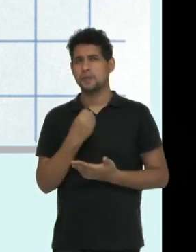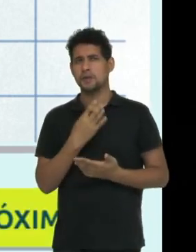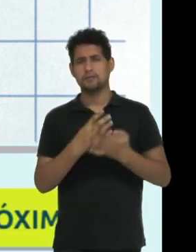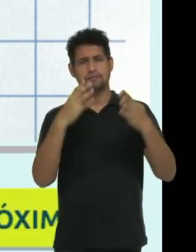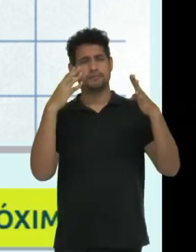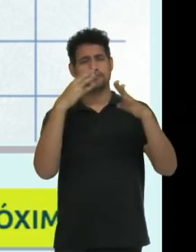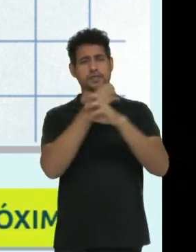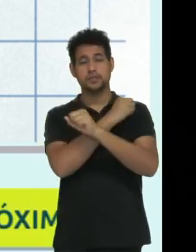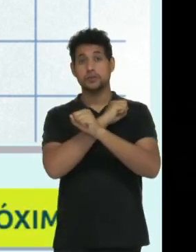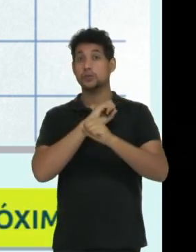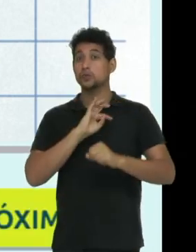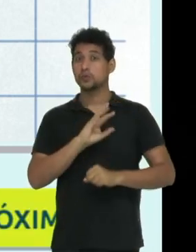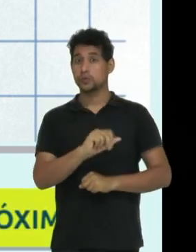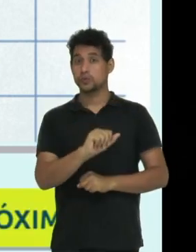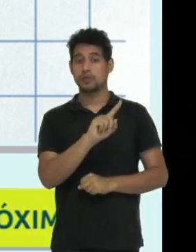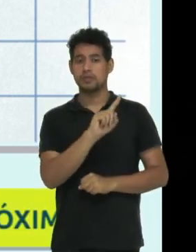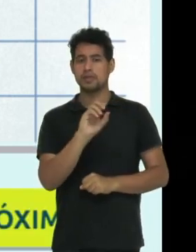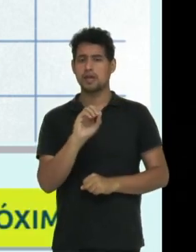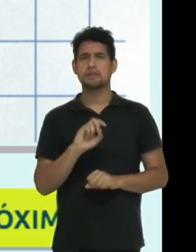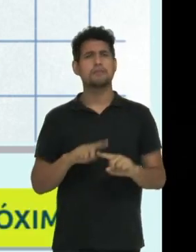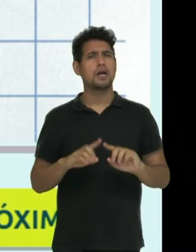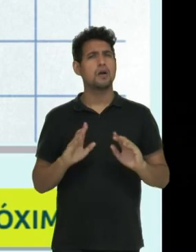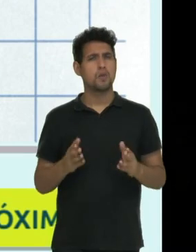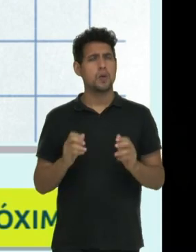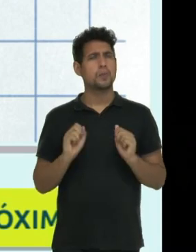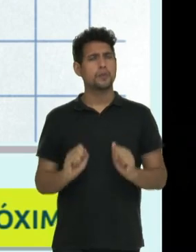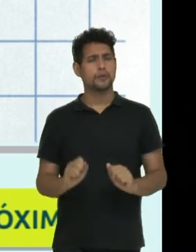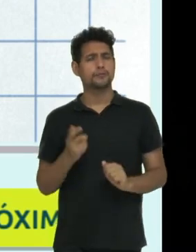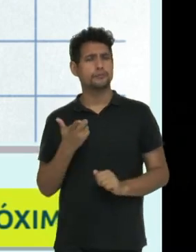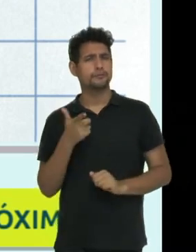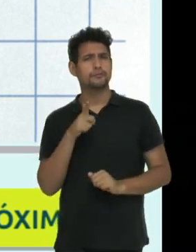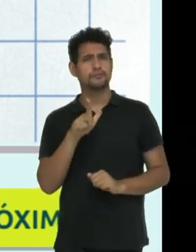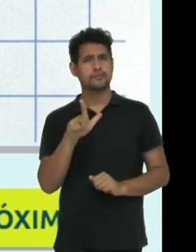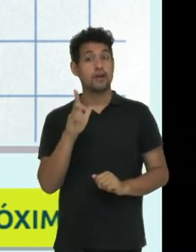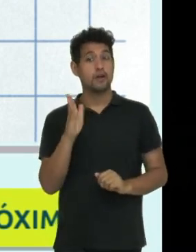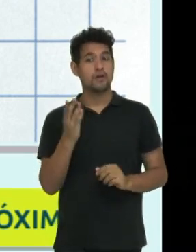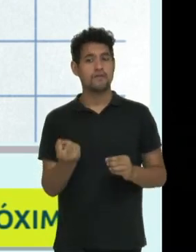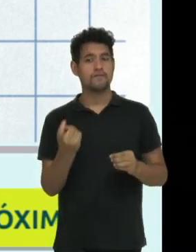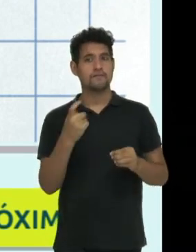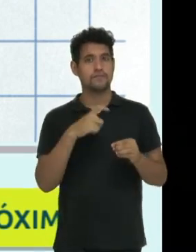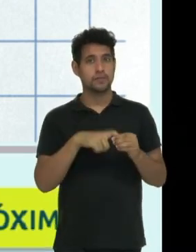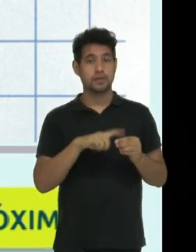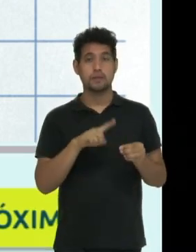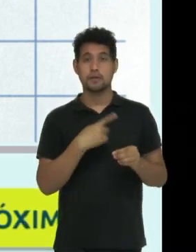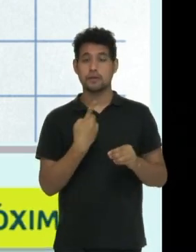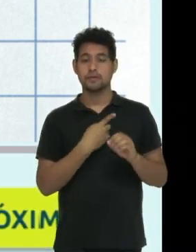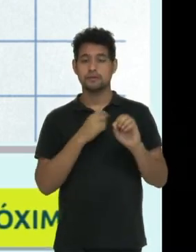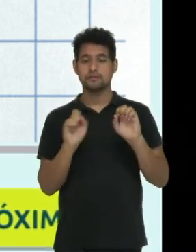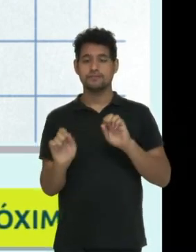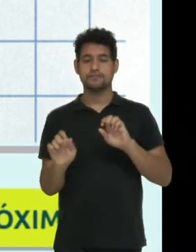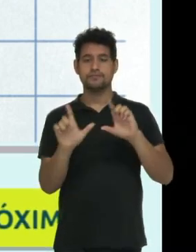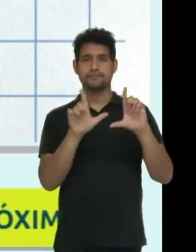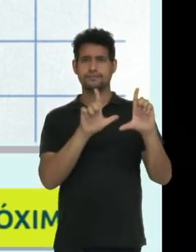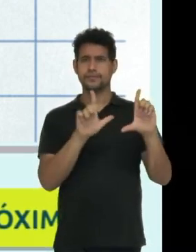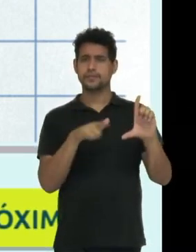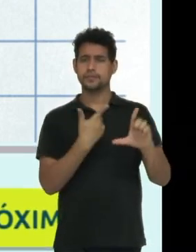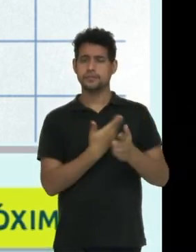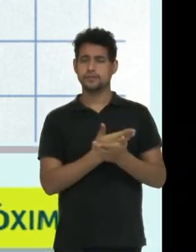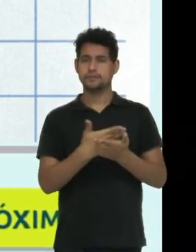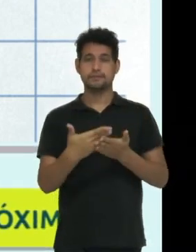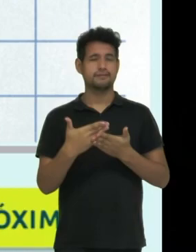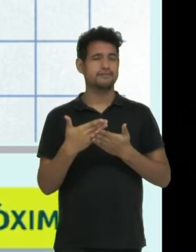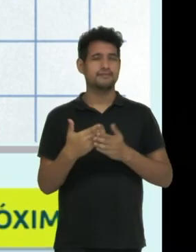Somando tudo vai dar 10, tá bom? E nisso vocês podem continuar jogando. Vamos voltar agora para a nossa tela lá no slide para a gente conversar mais um